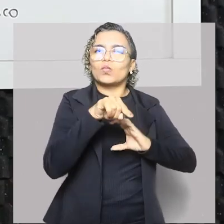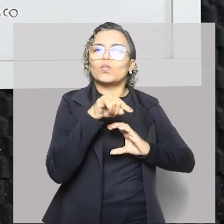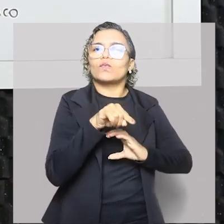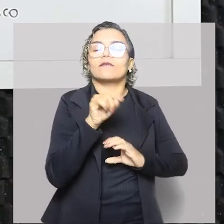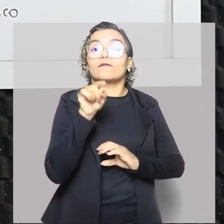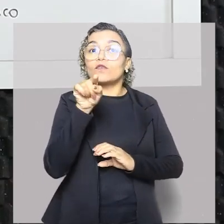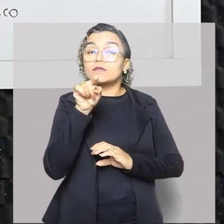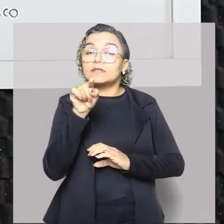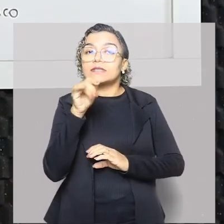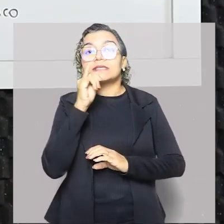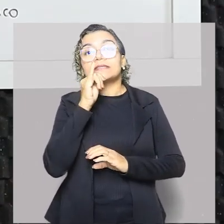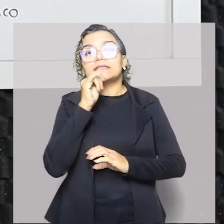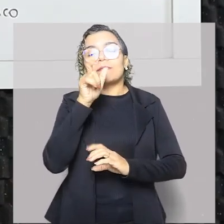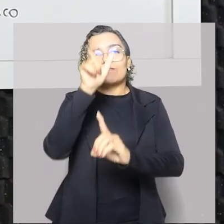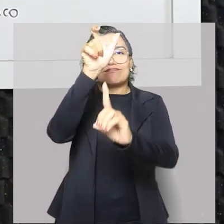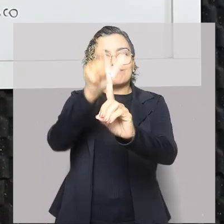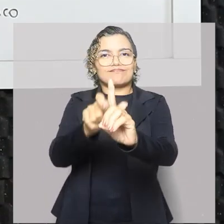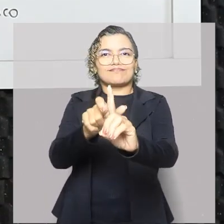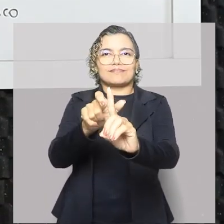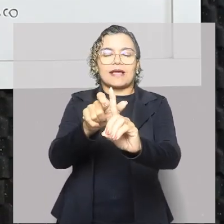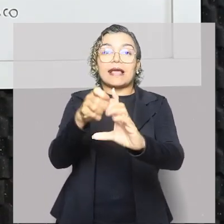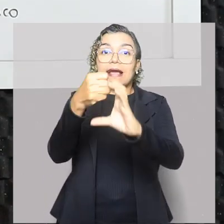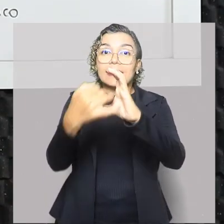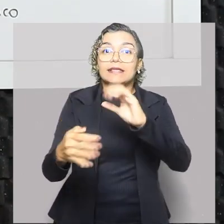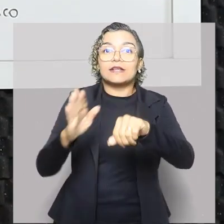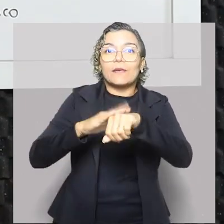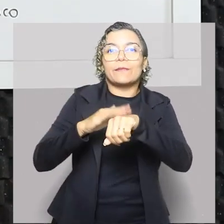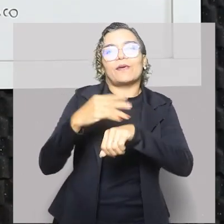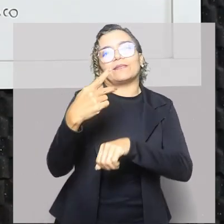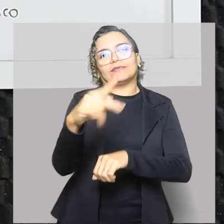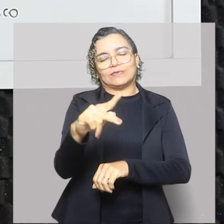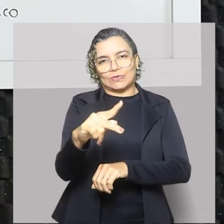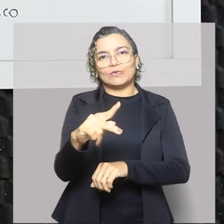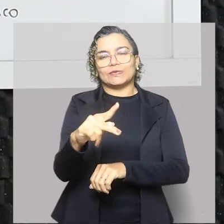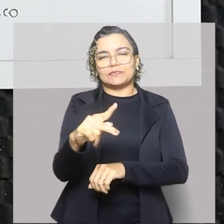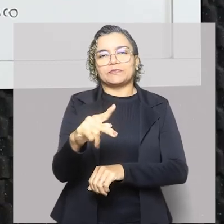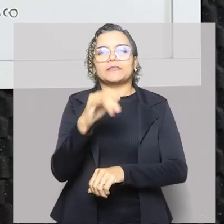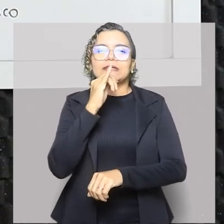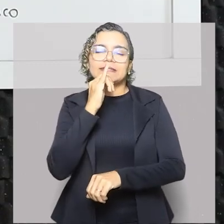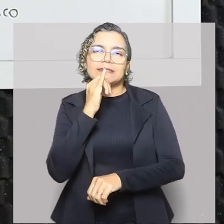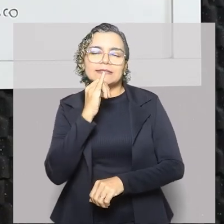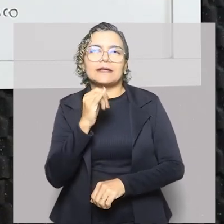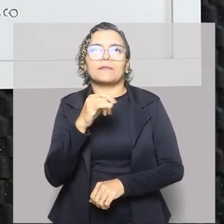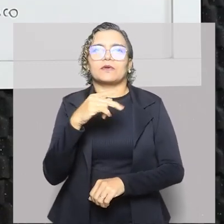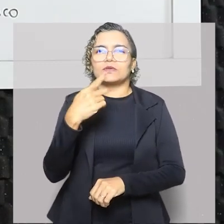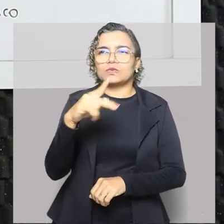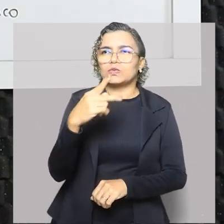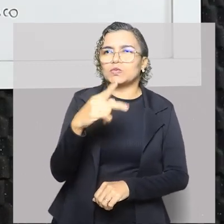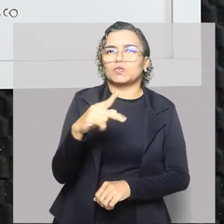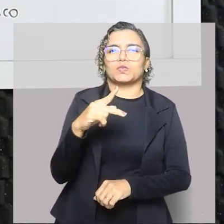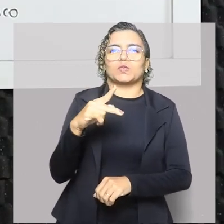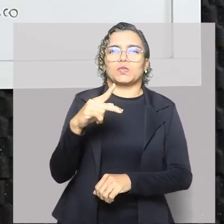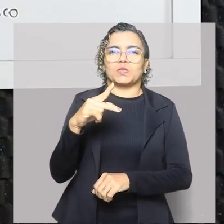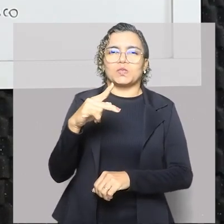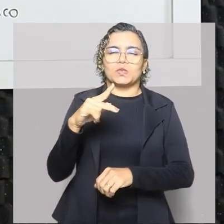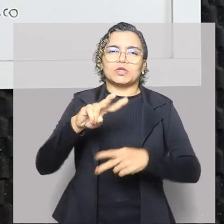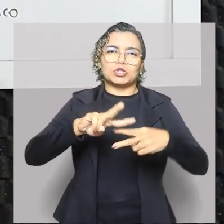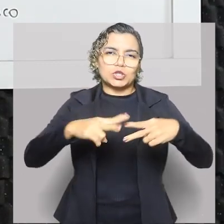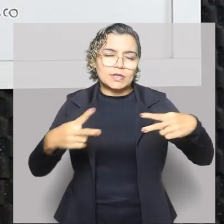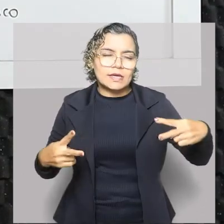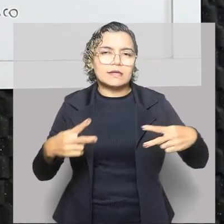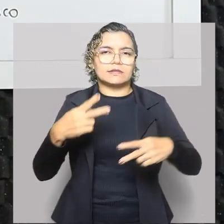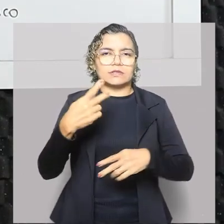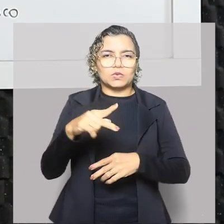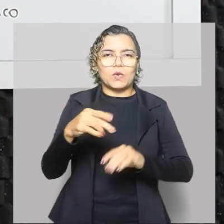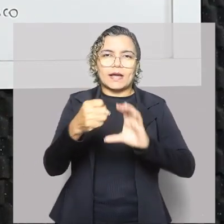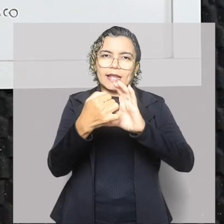fazer você ser você, né? Que faz aí você ser dessa espécie a qual você pertence, que faz você ter as características